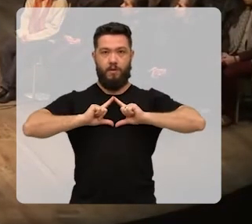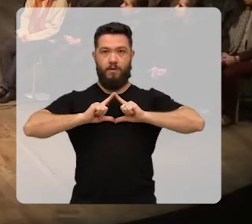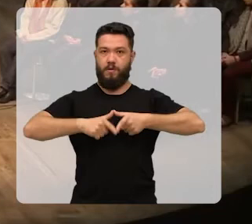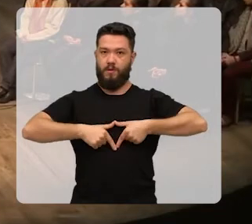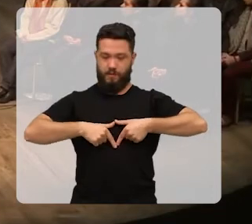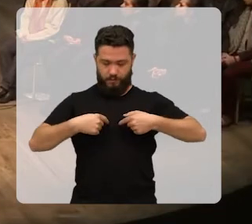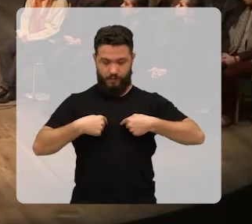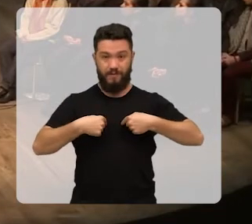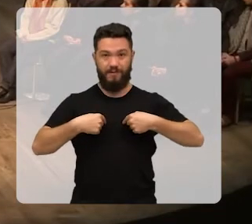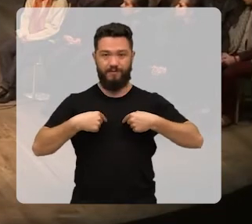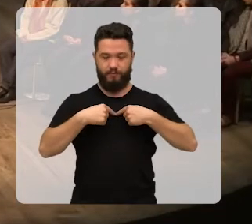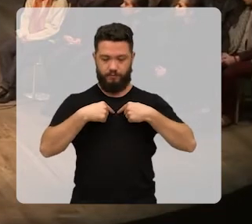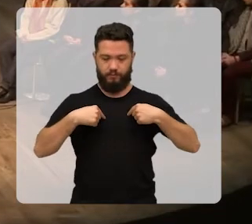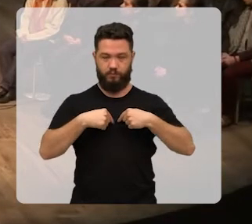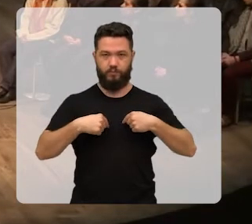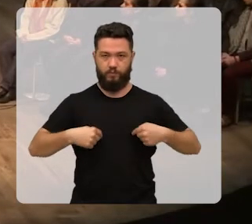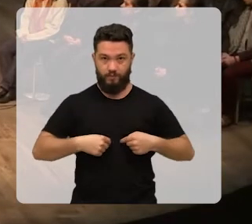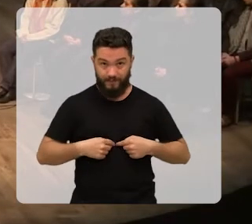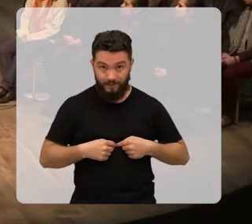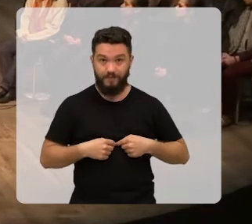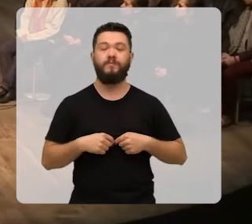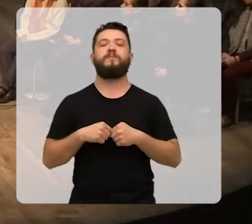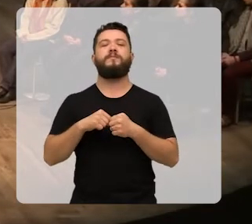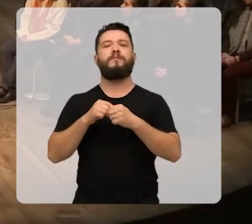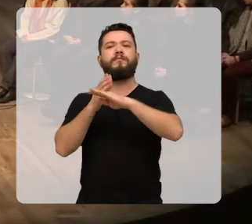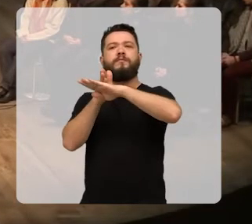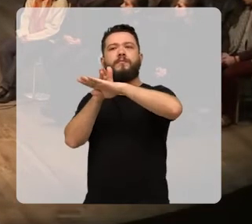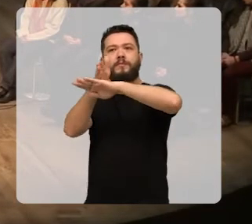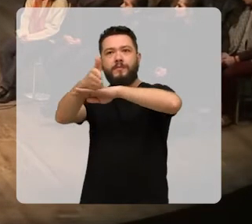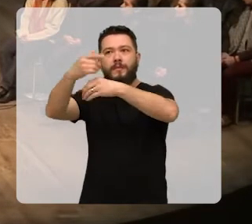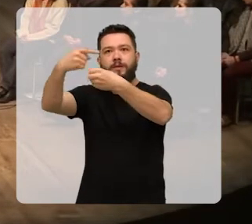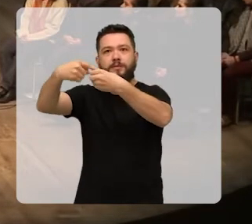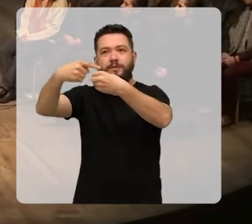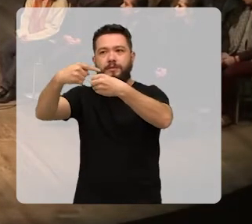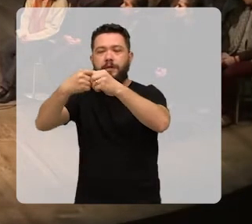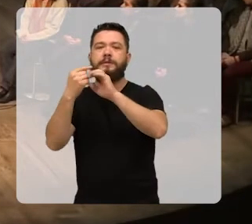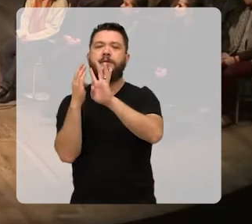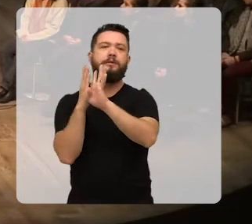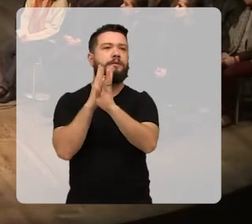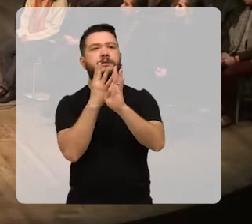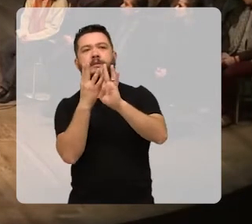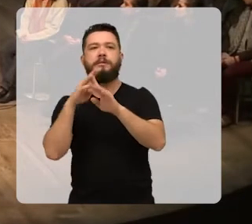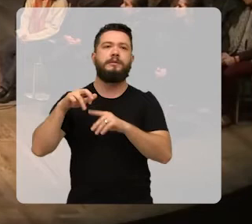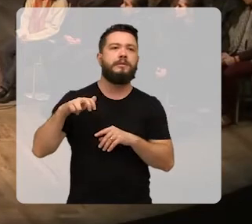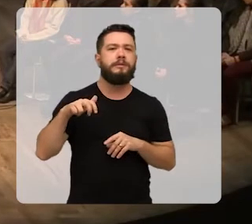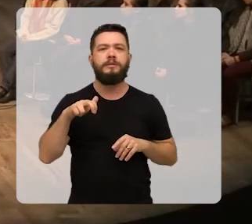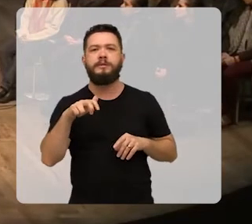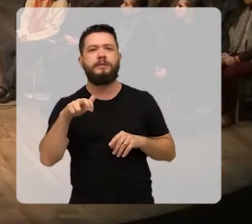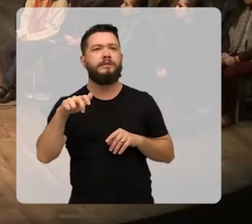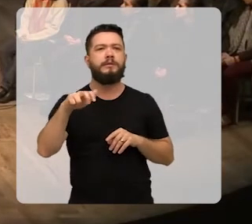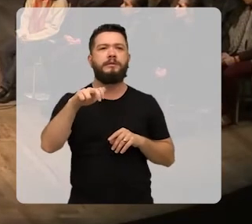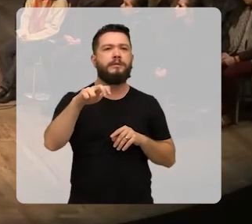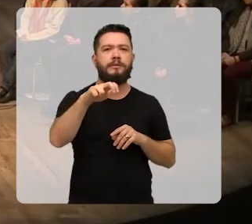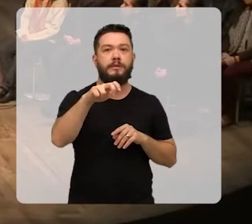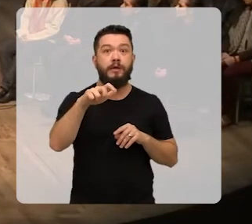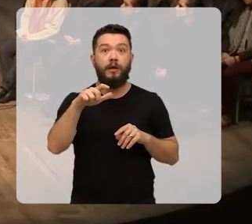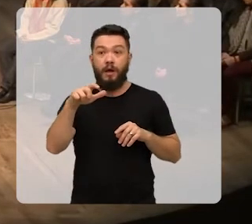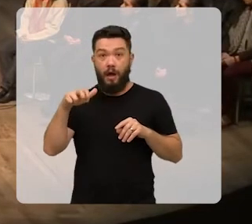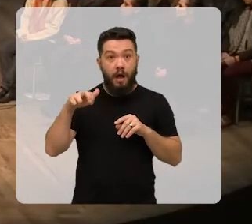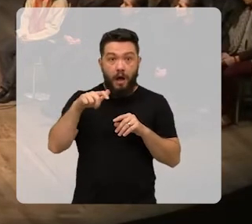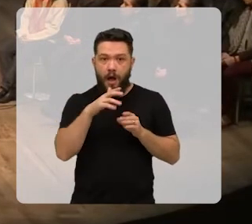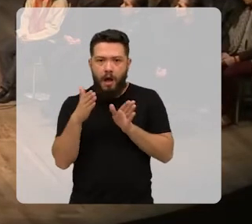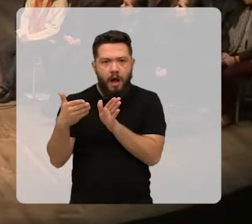Bergen-Belsen, tínhamos de andar para chegar ao campo. No caminho para o campo tinha cachorros